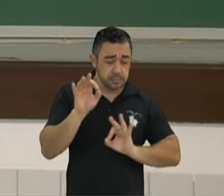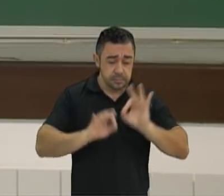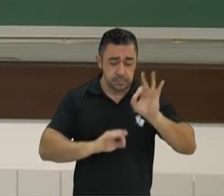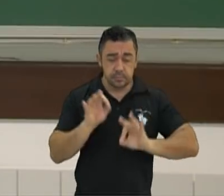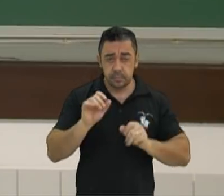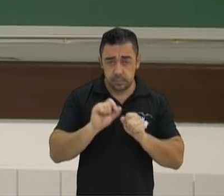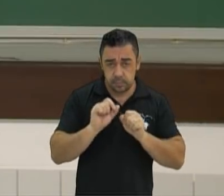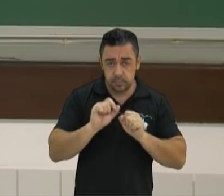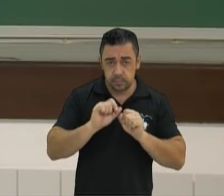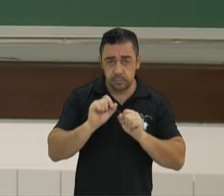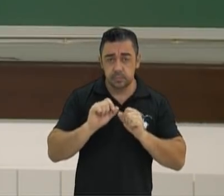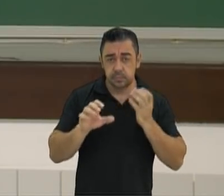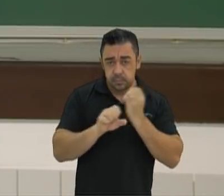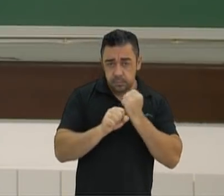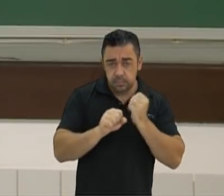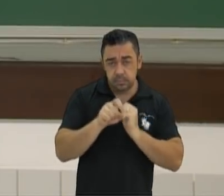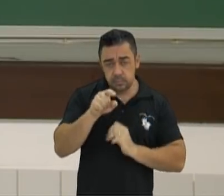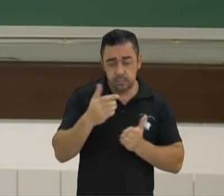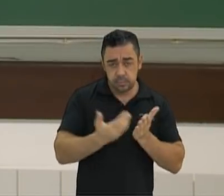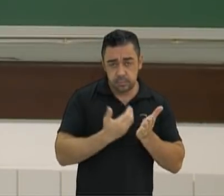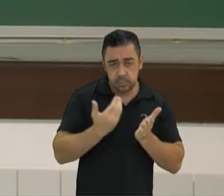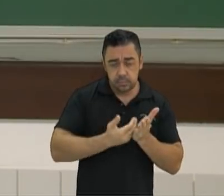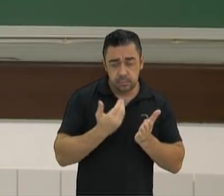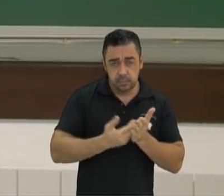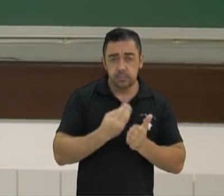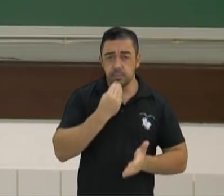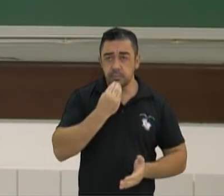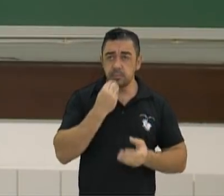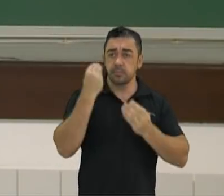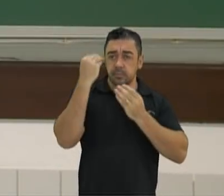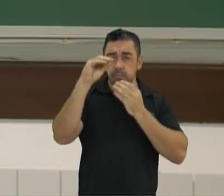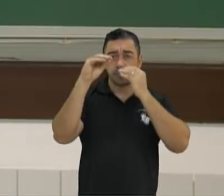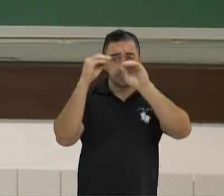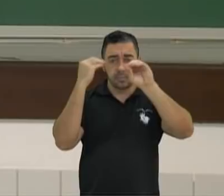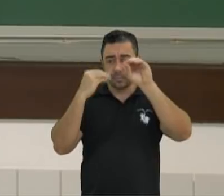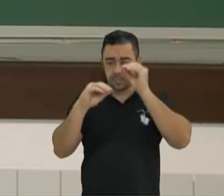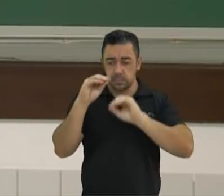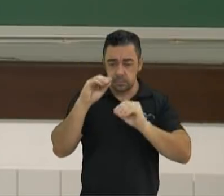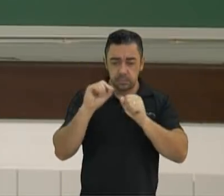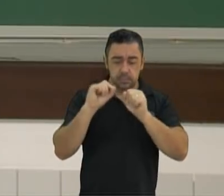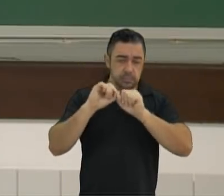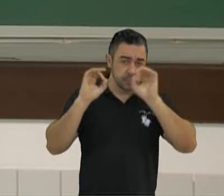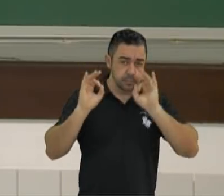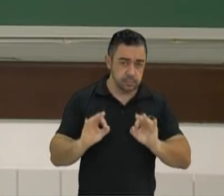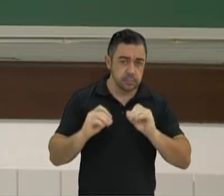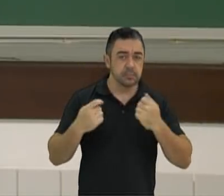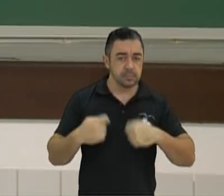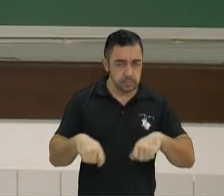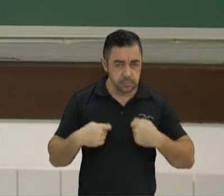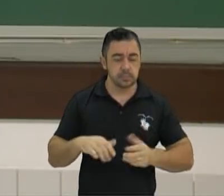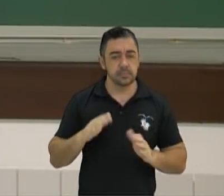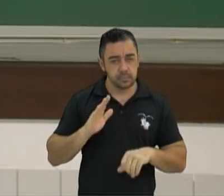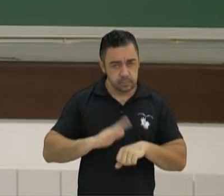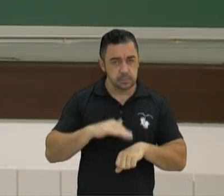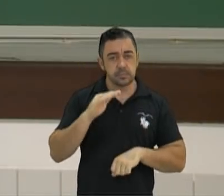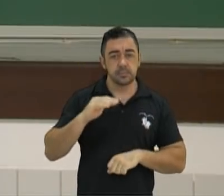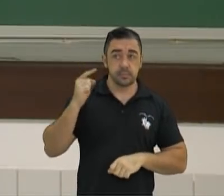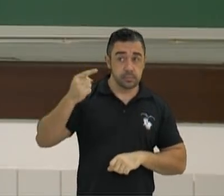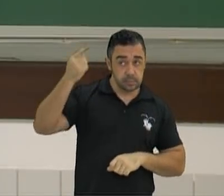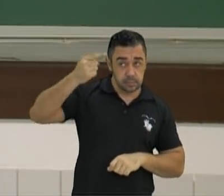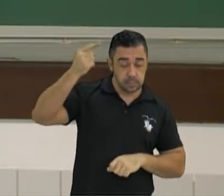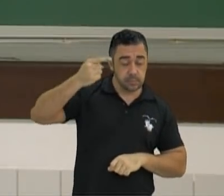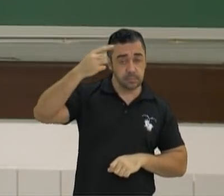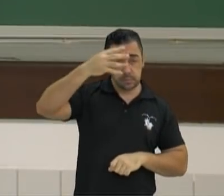essa continha lá no teu caderno e vai querer armar, vai efetuar a continha. Então, você tem que colocar sempre o valor maior em